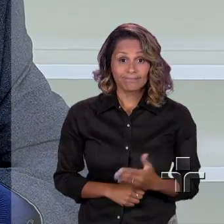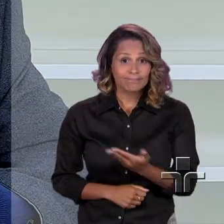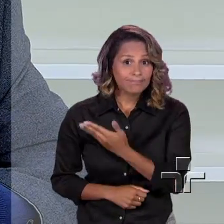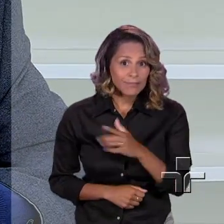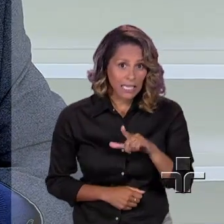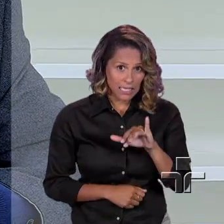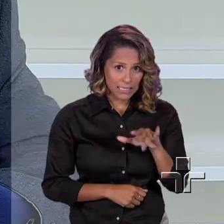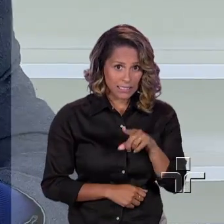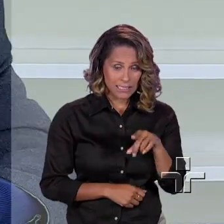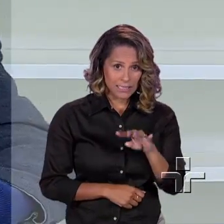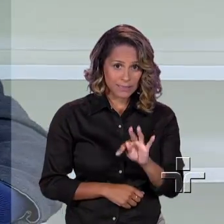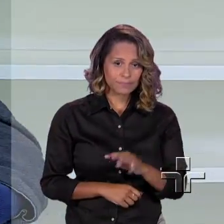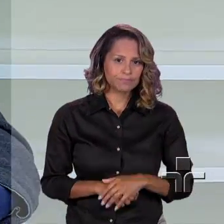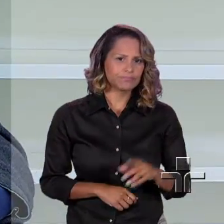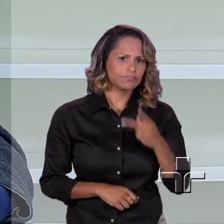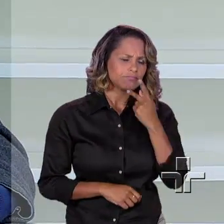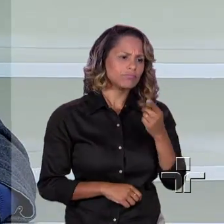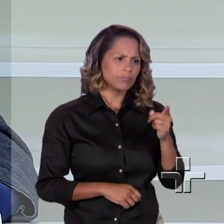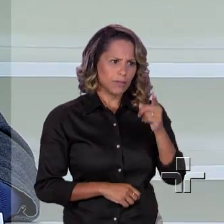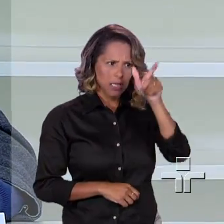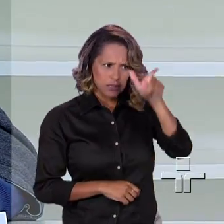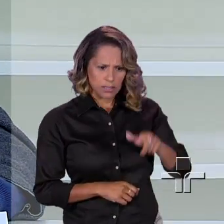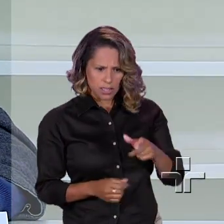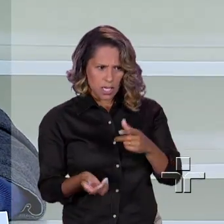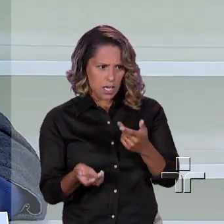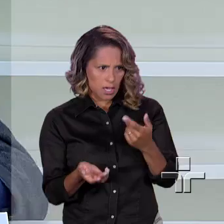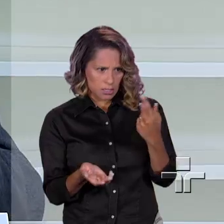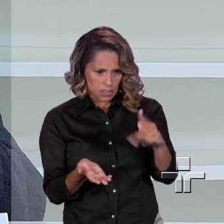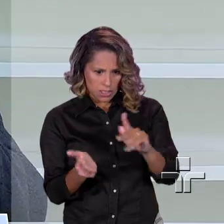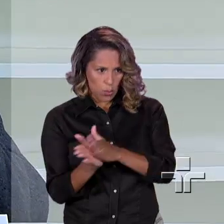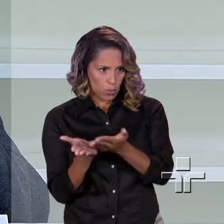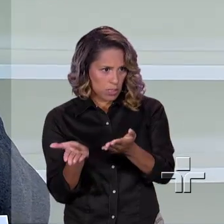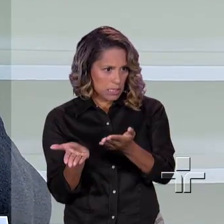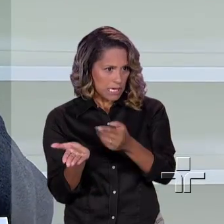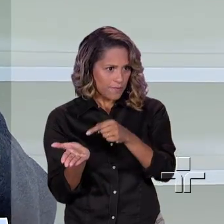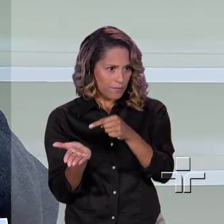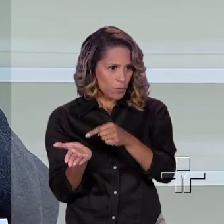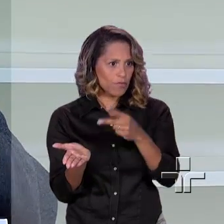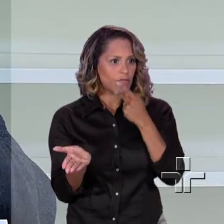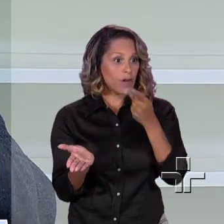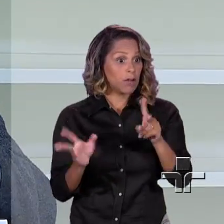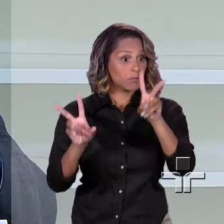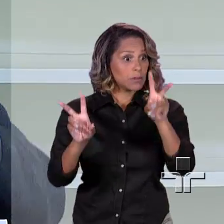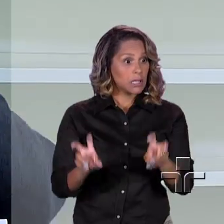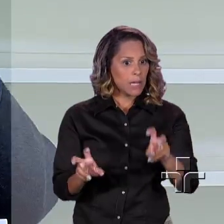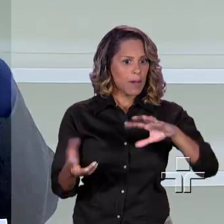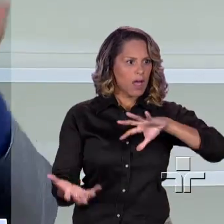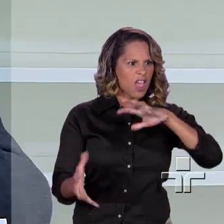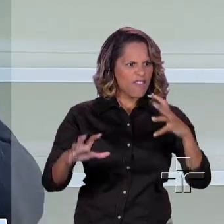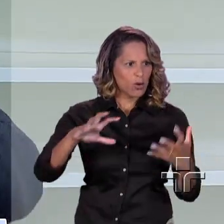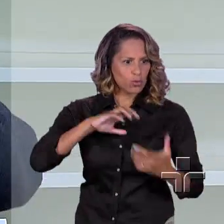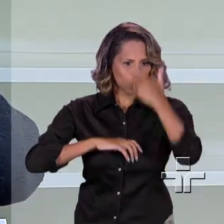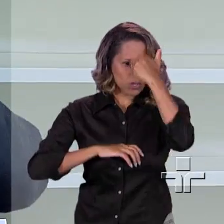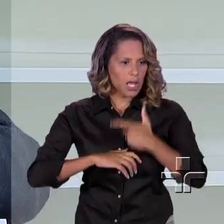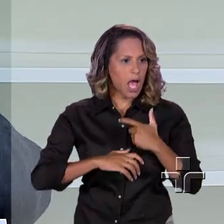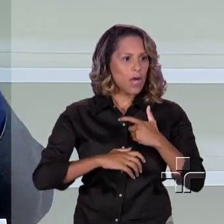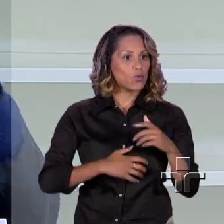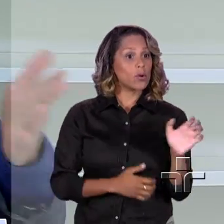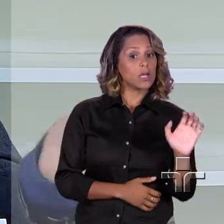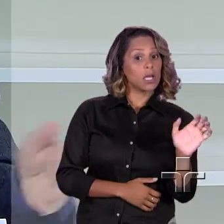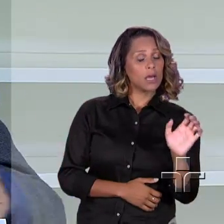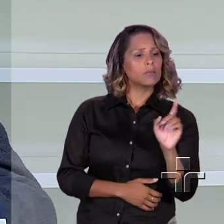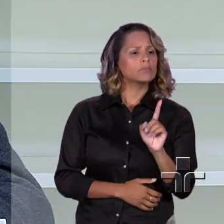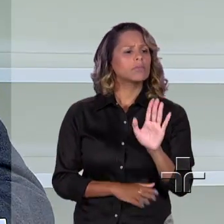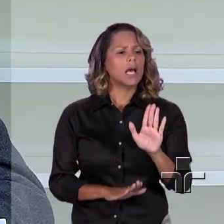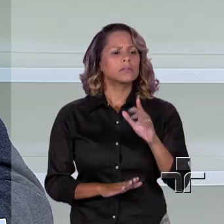muito feliz, Revolucionário e Gay. Eu queria que você comentasse 2 aspectos que são inseparáveis na personalidade do